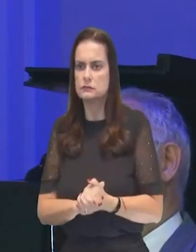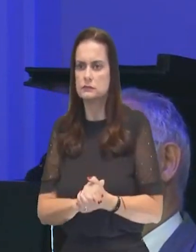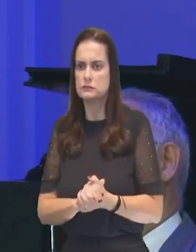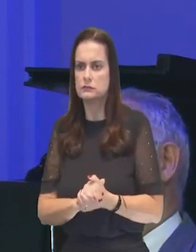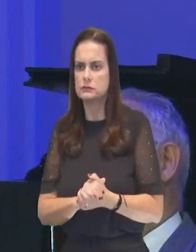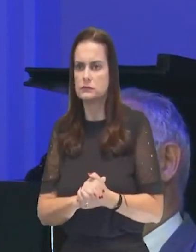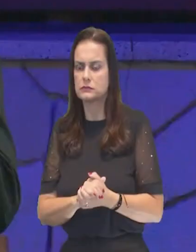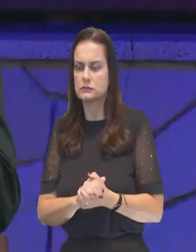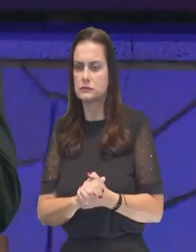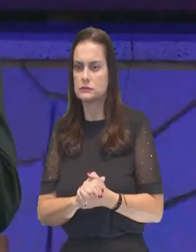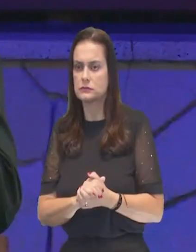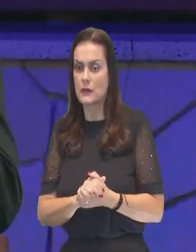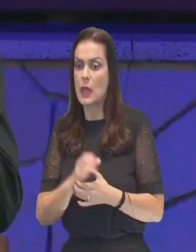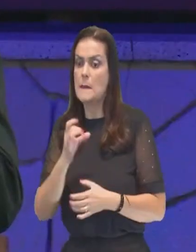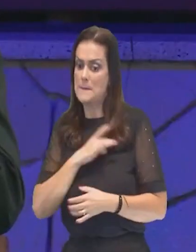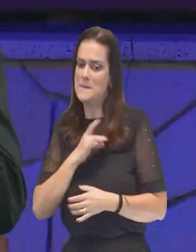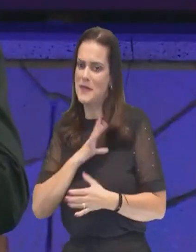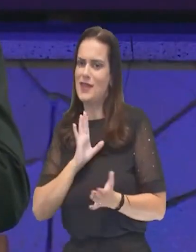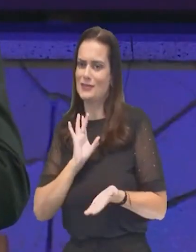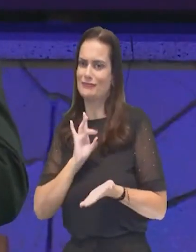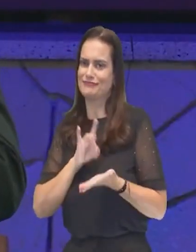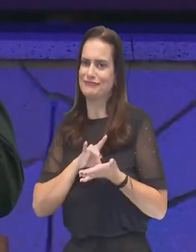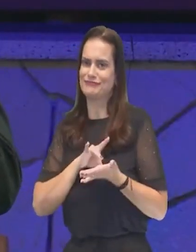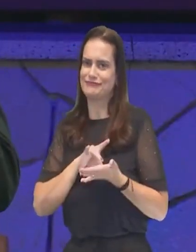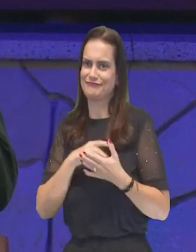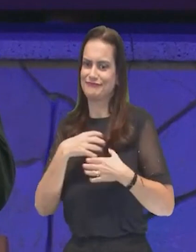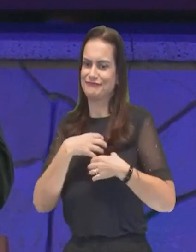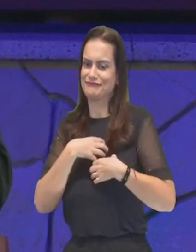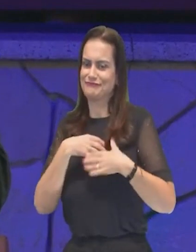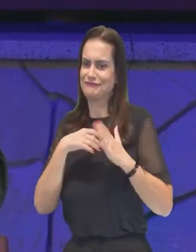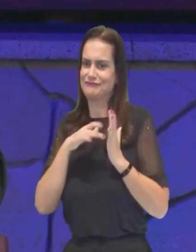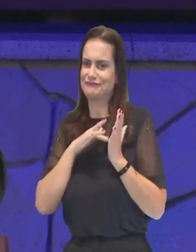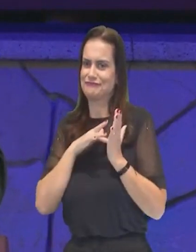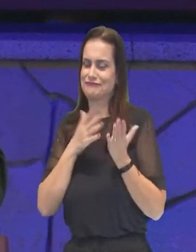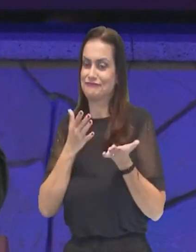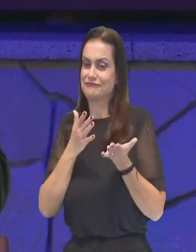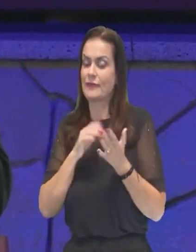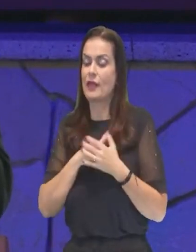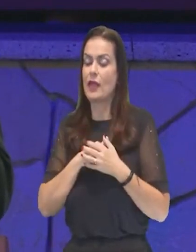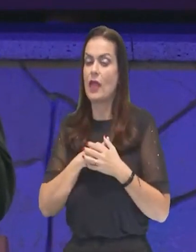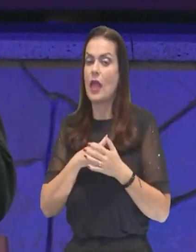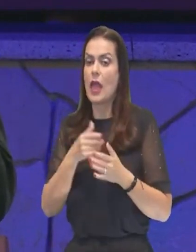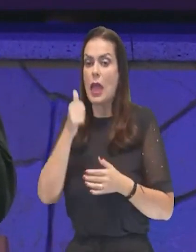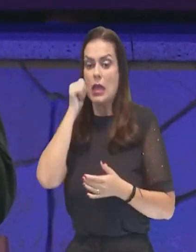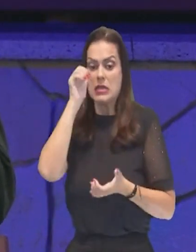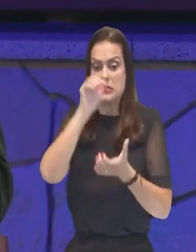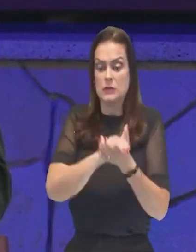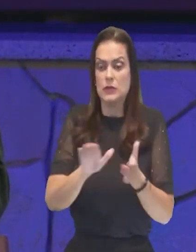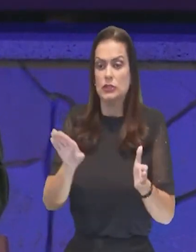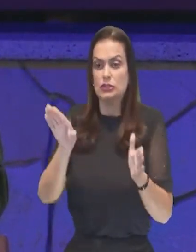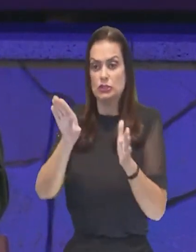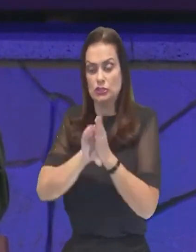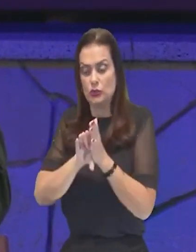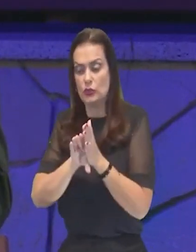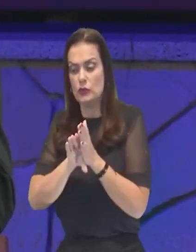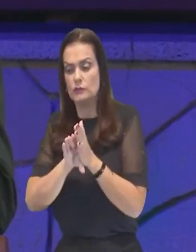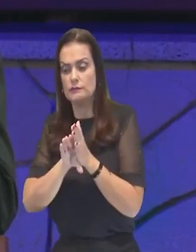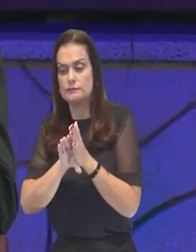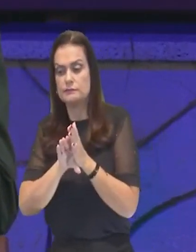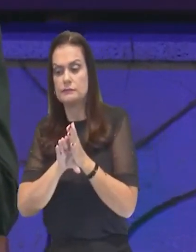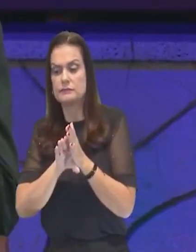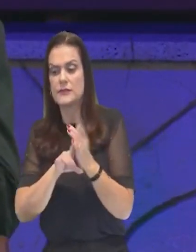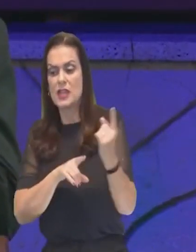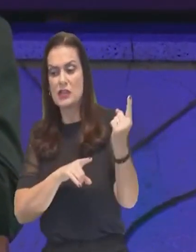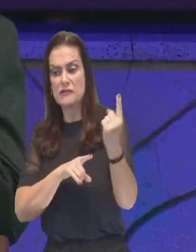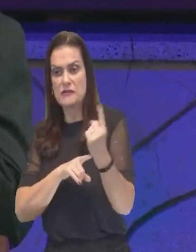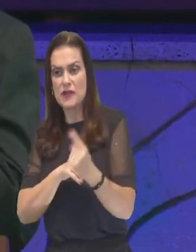Constrangido, leia-se, entenda-se medo, é claro, né? Então, Isane chegou. Logo que ela chegou, vieram então